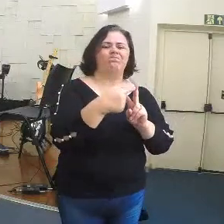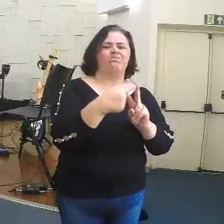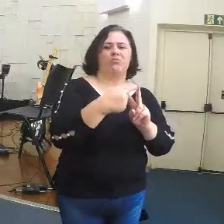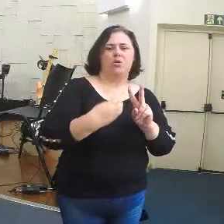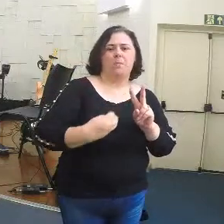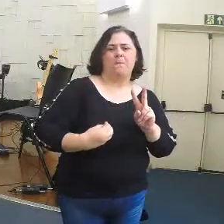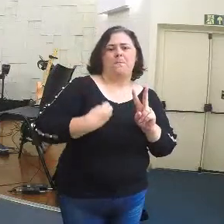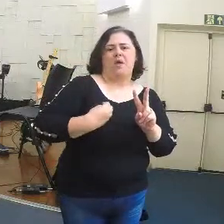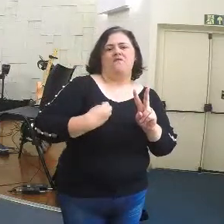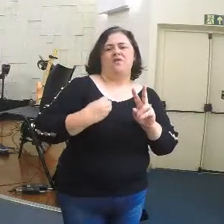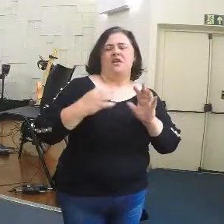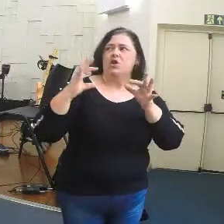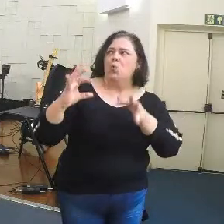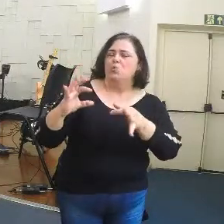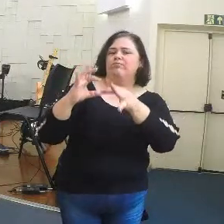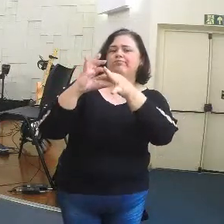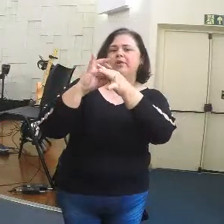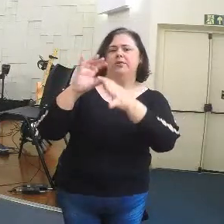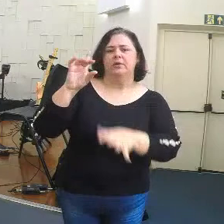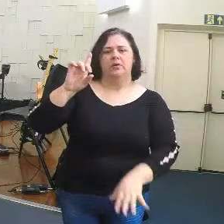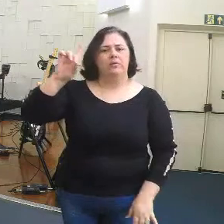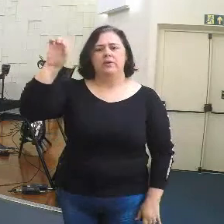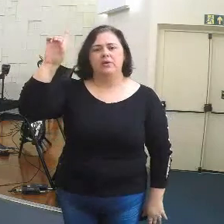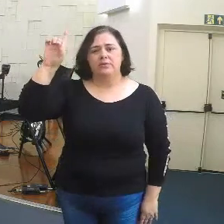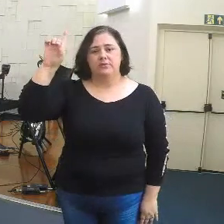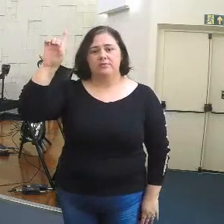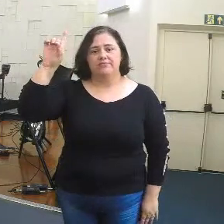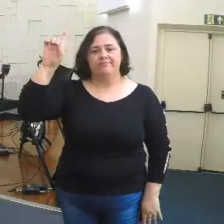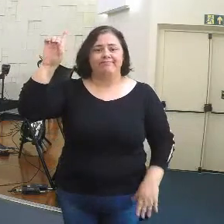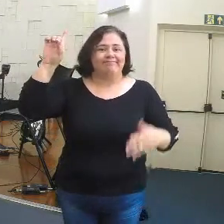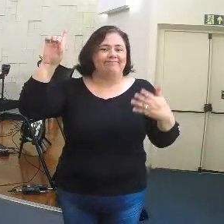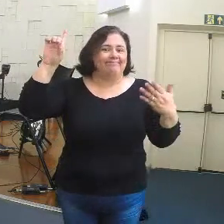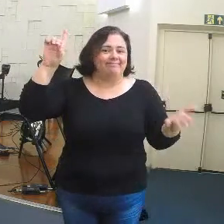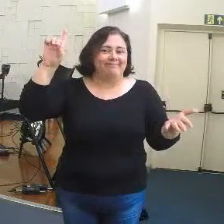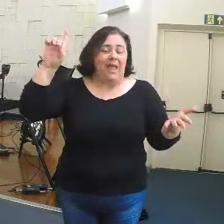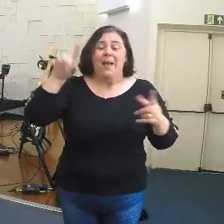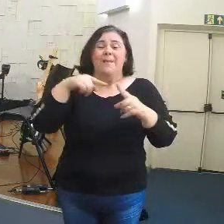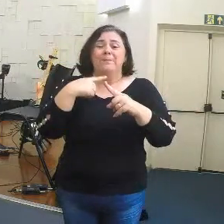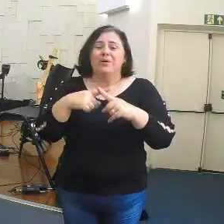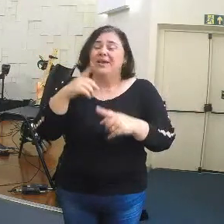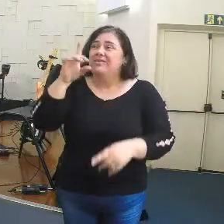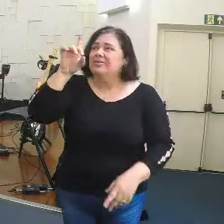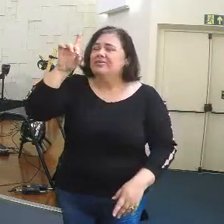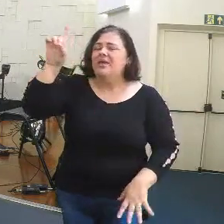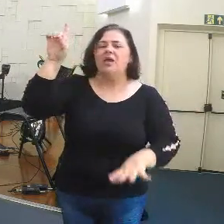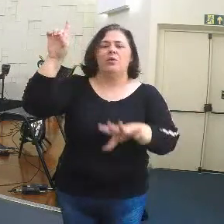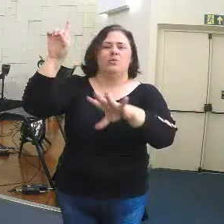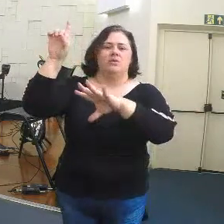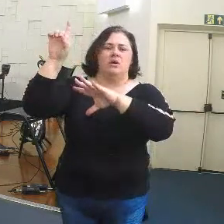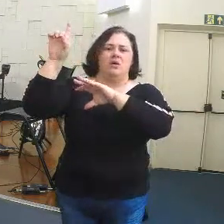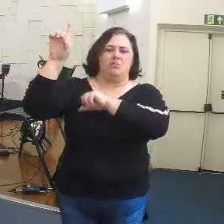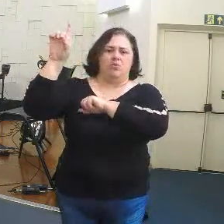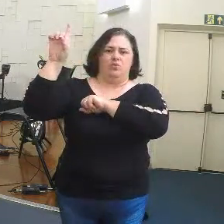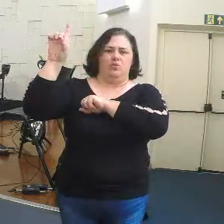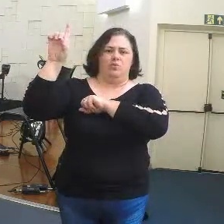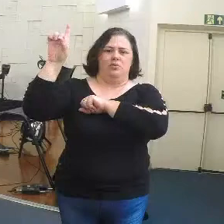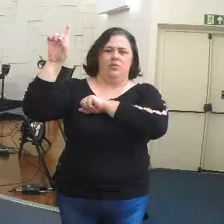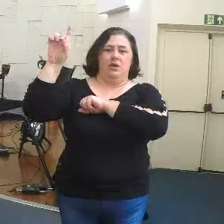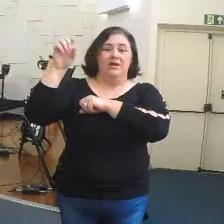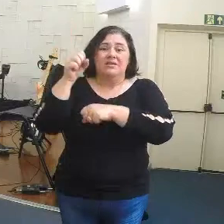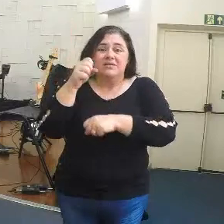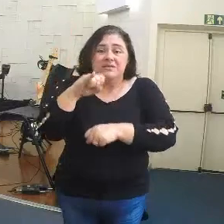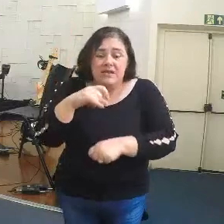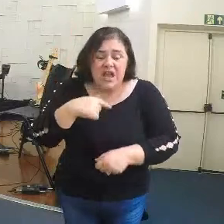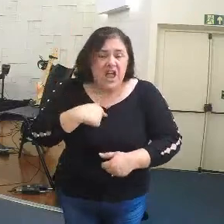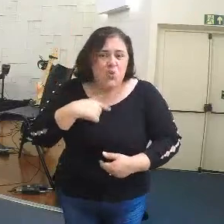a partir de si, ou você se torna um ser para si, e então todos os outros